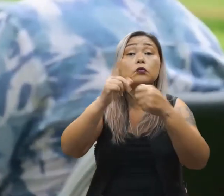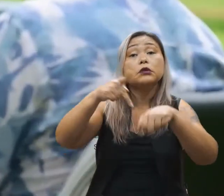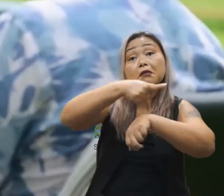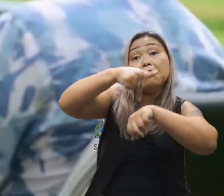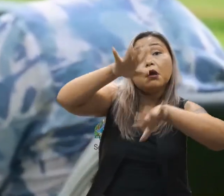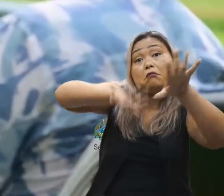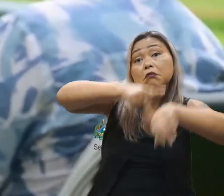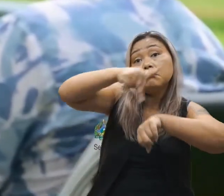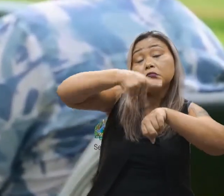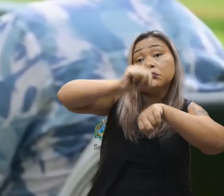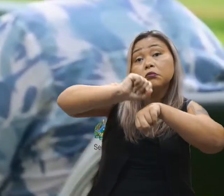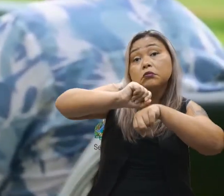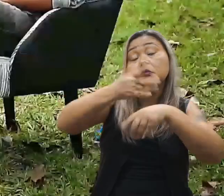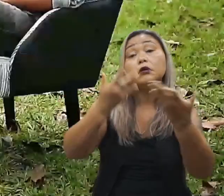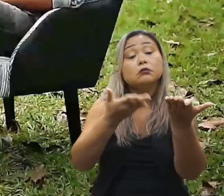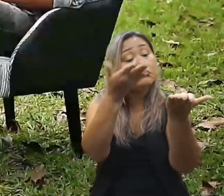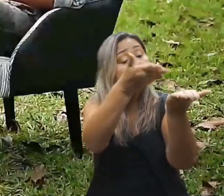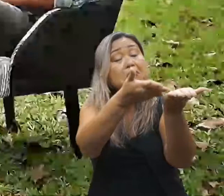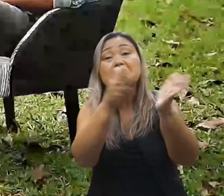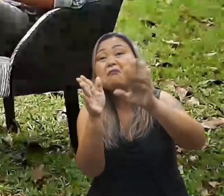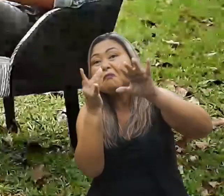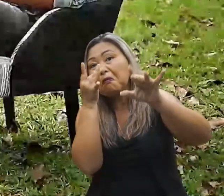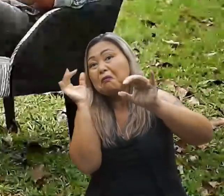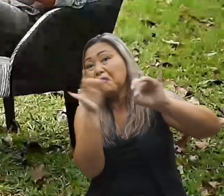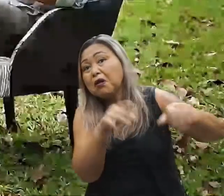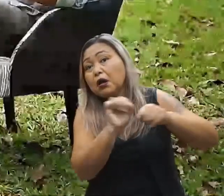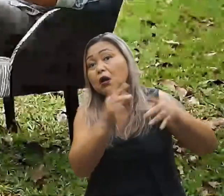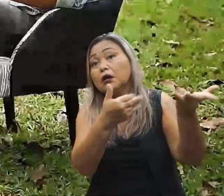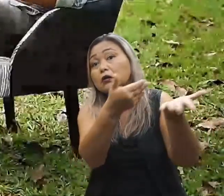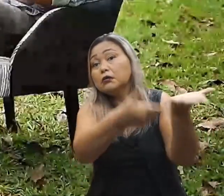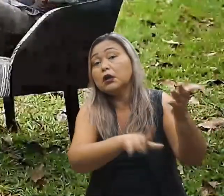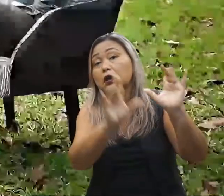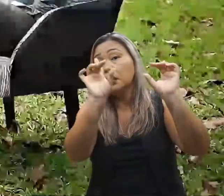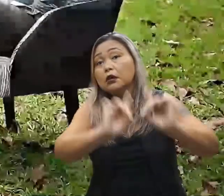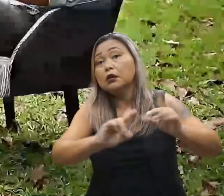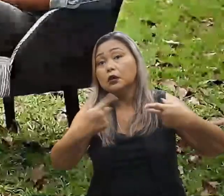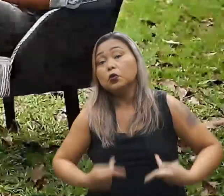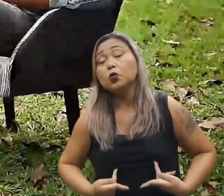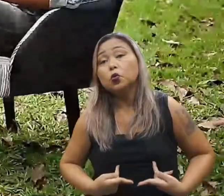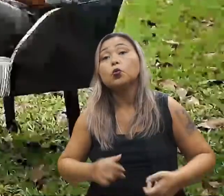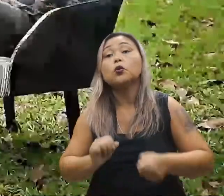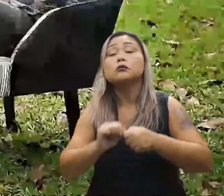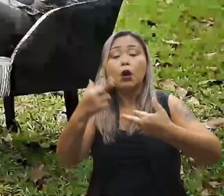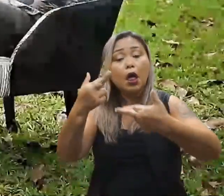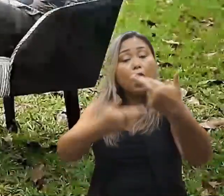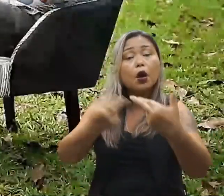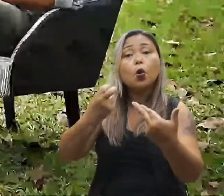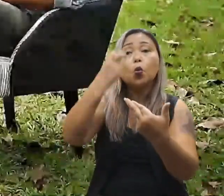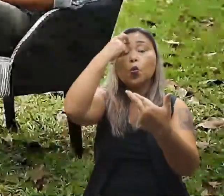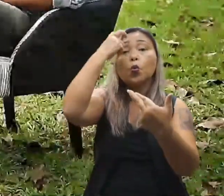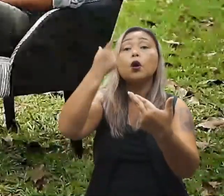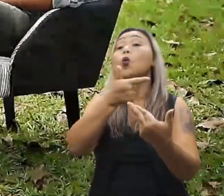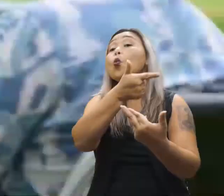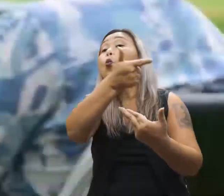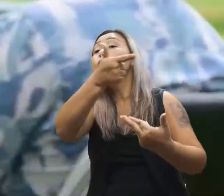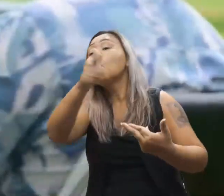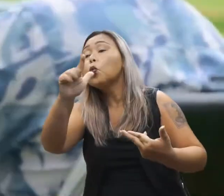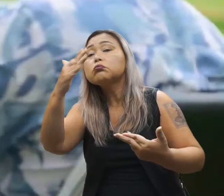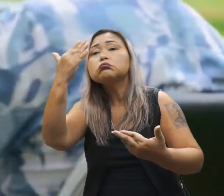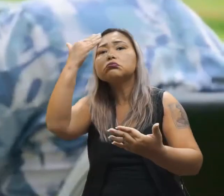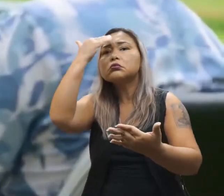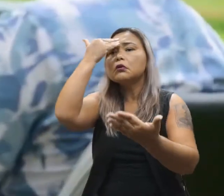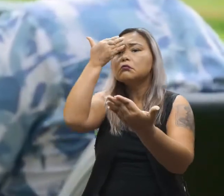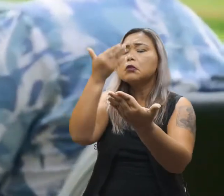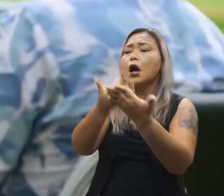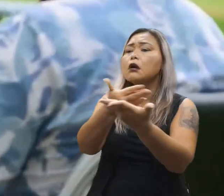a cartilha dos direitos humanos. O relativismo cultural tenta dar importância para essas outras crenças de mundo, né? Os